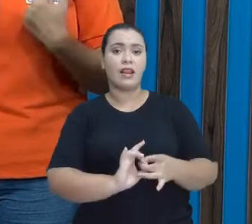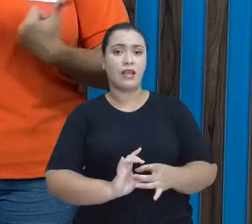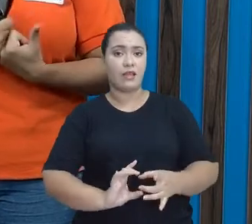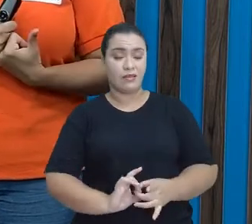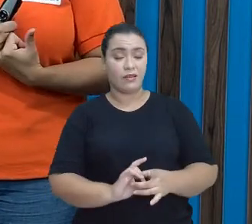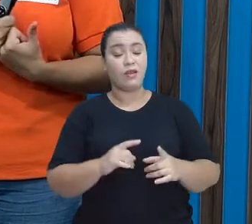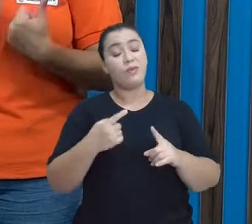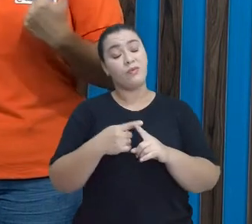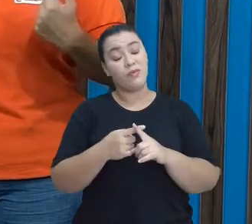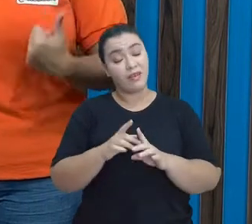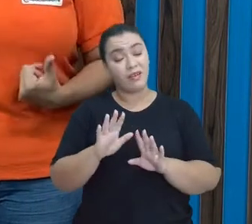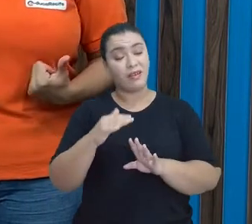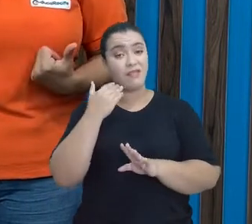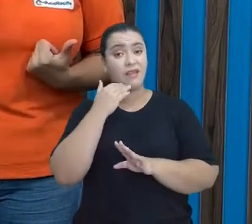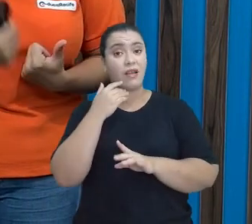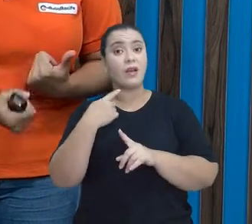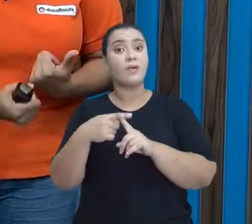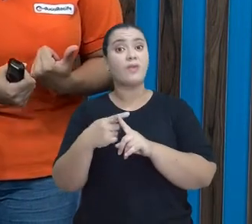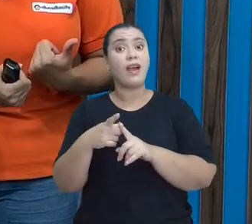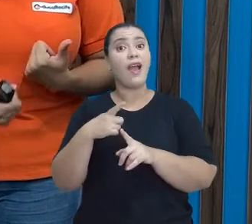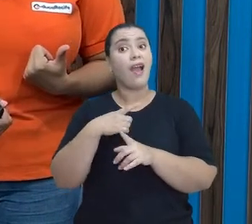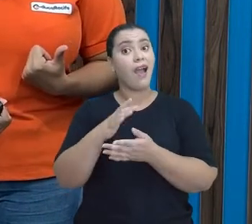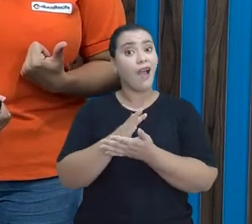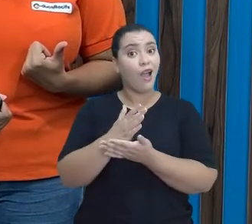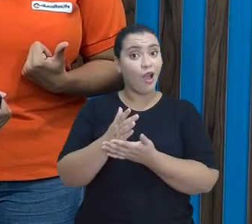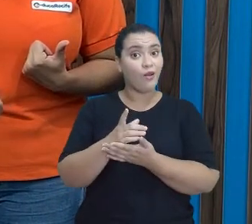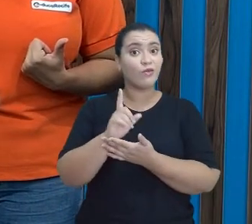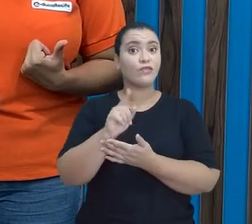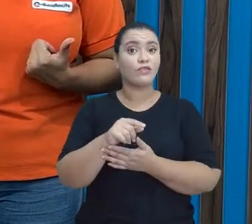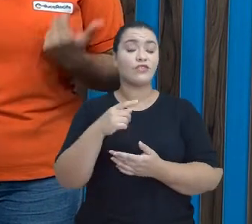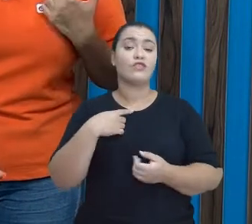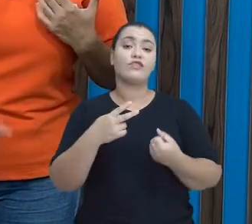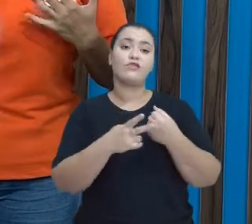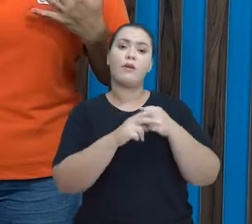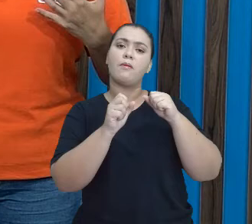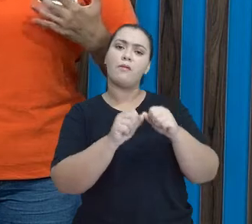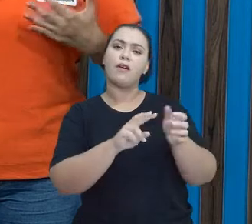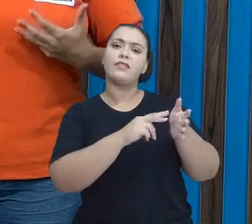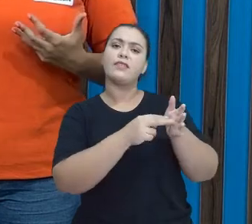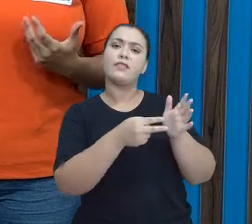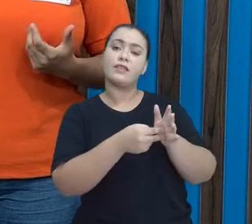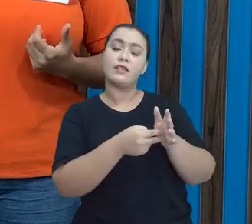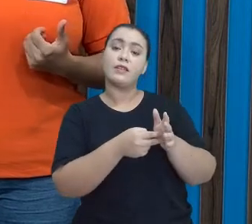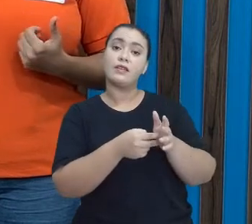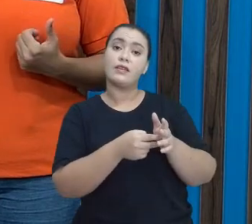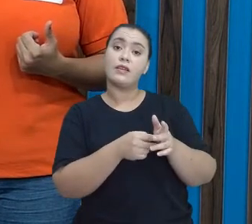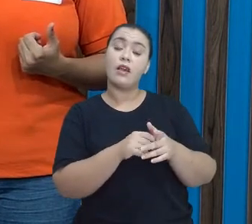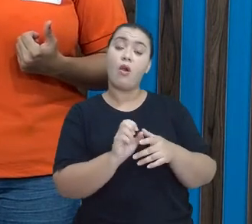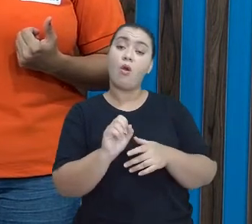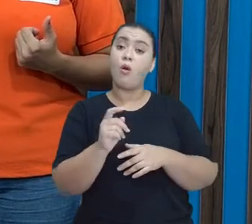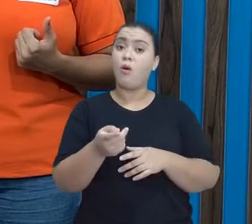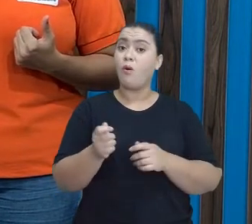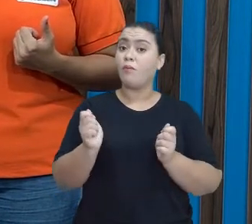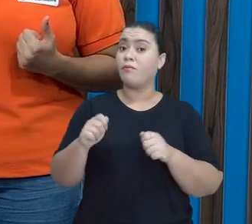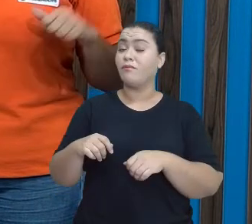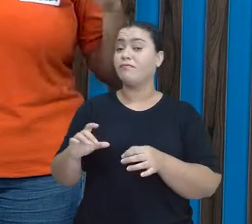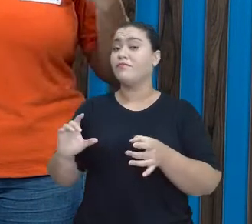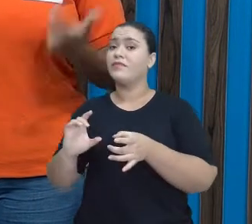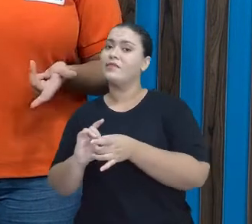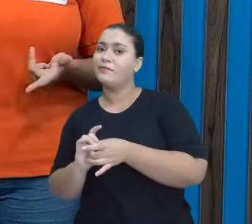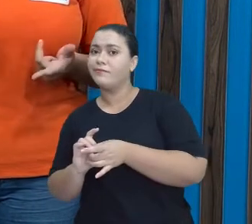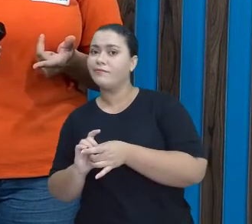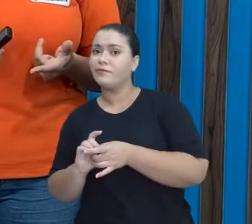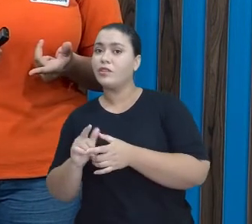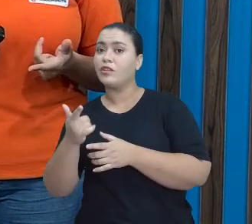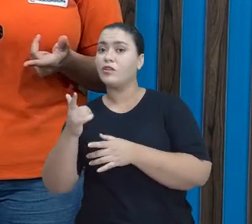alguns verbos eles podem ser significativos em um contexto e podem ser de ligação em